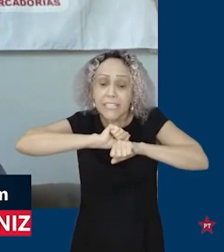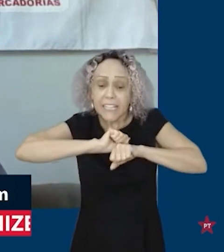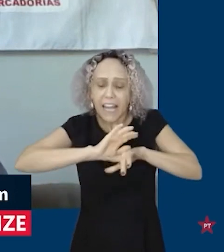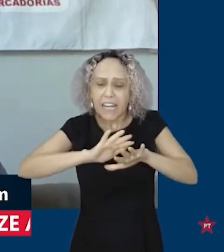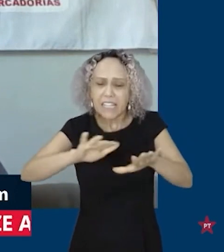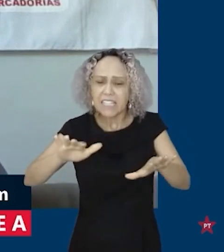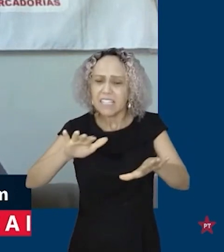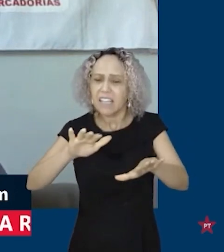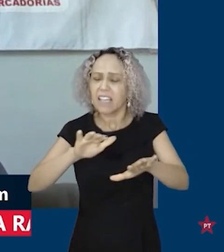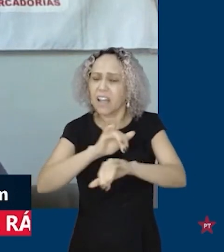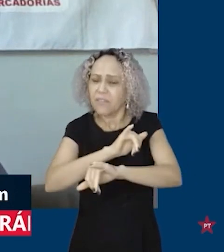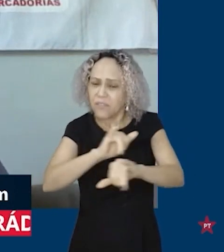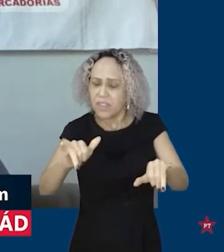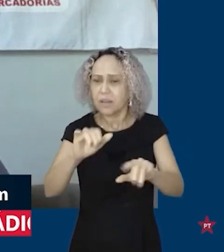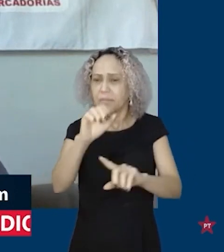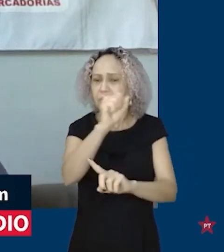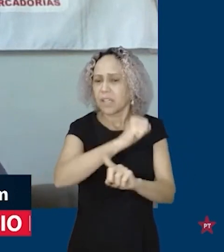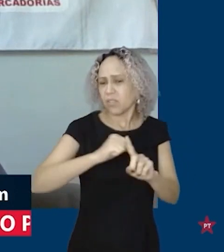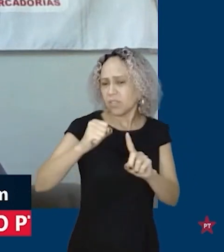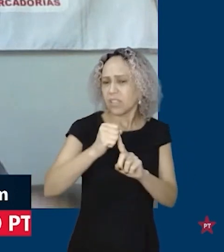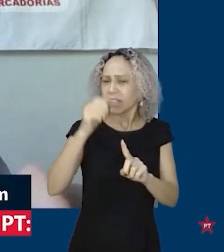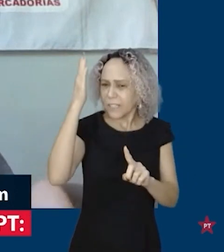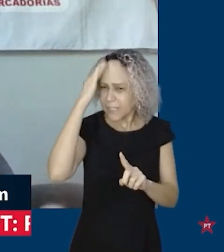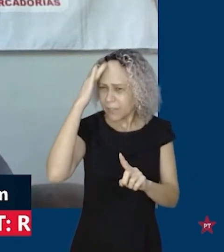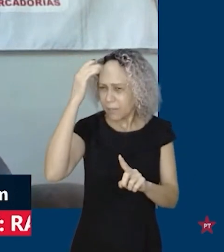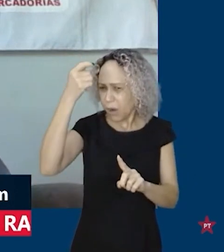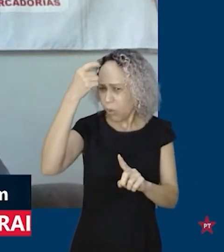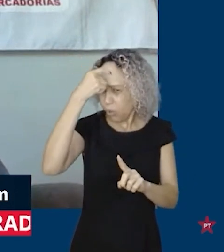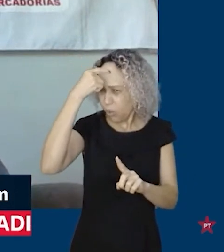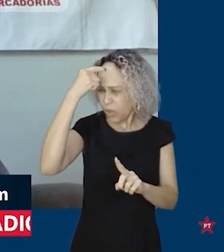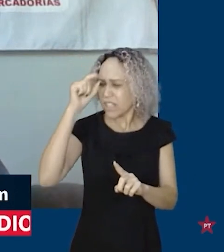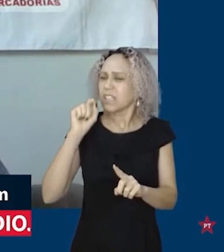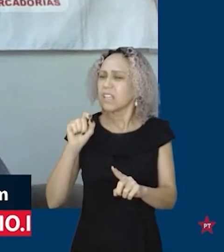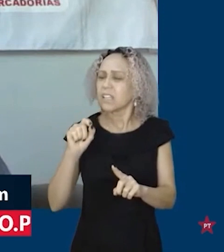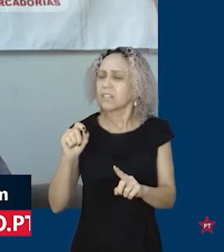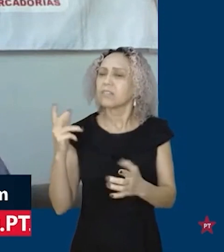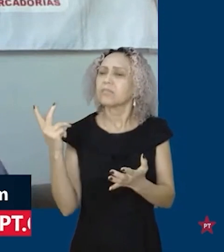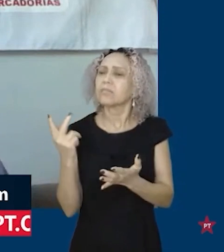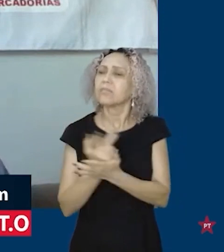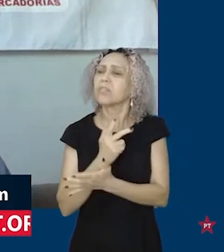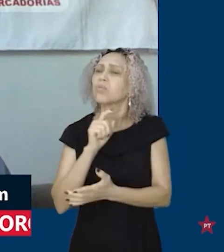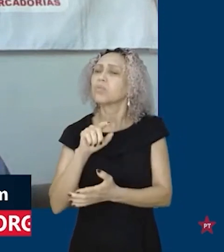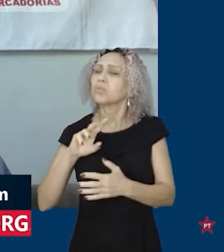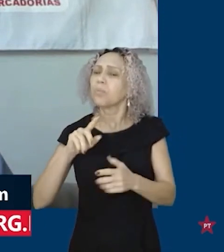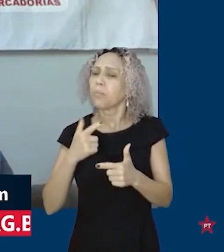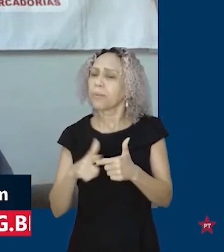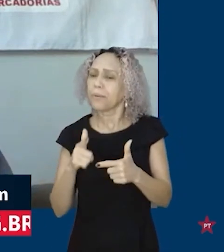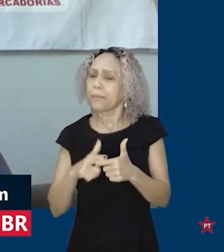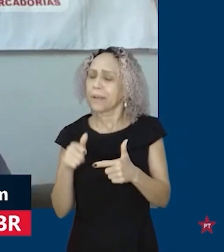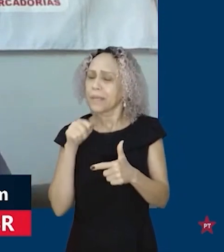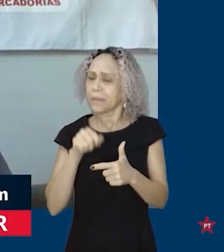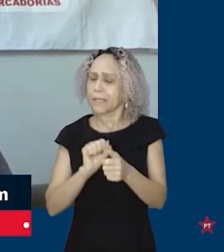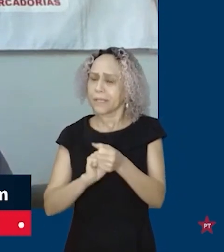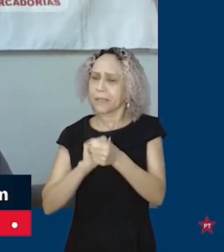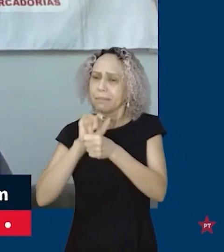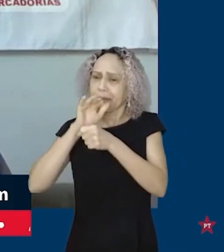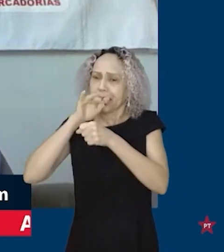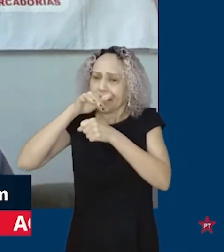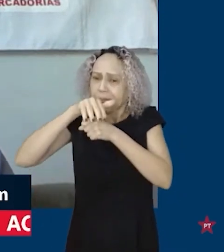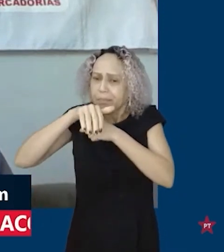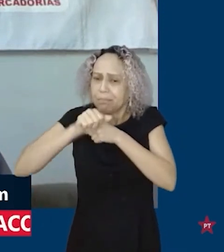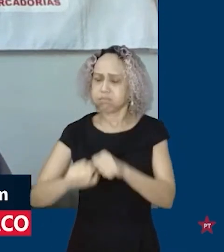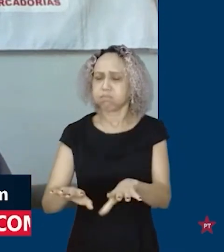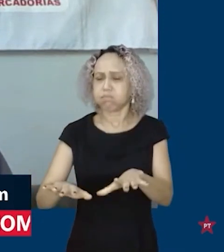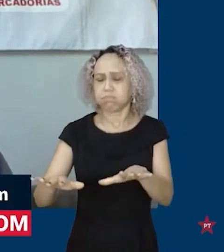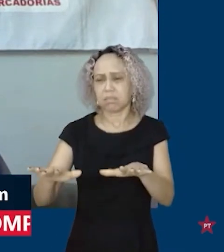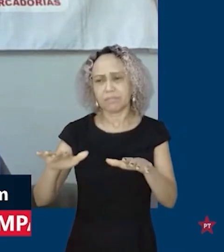do Rio Doce e litoral capixaba. O nome Revida tem um significado, inclusive, de contrapor o nome Renova, que foi a